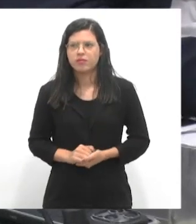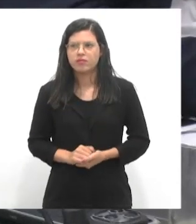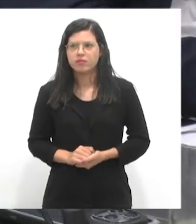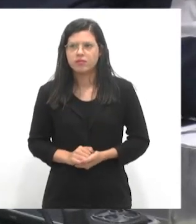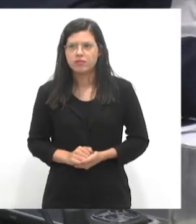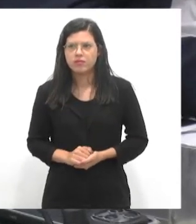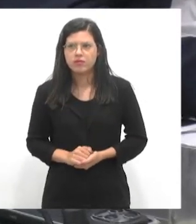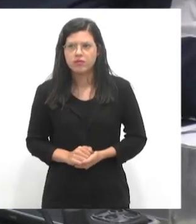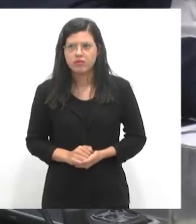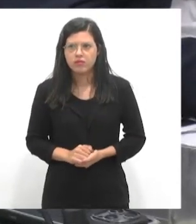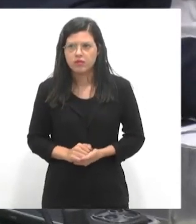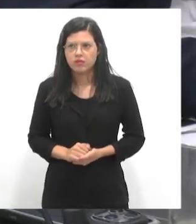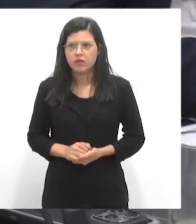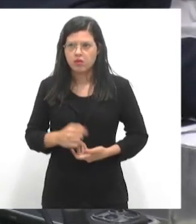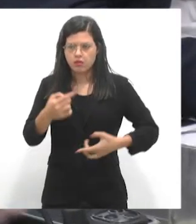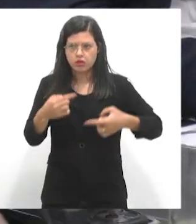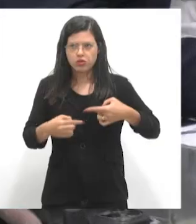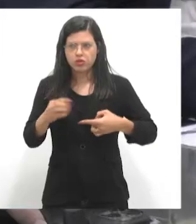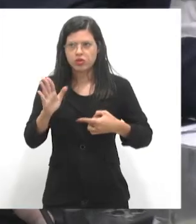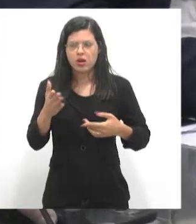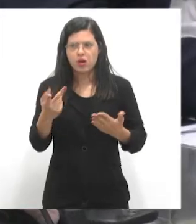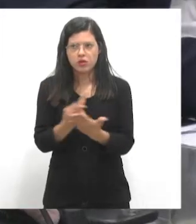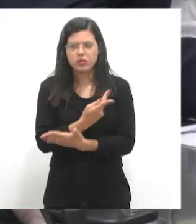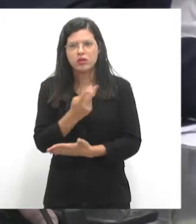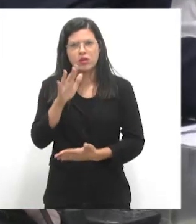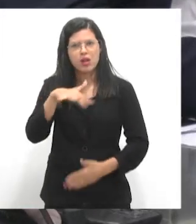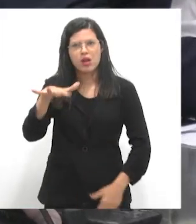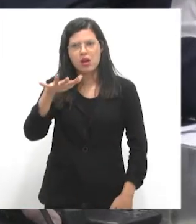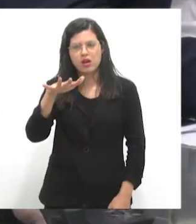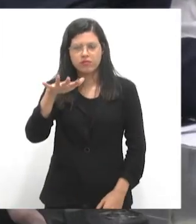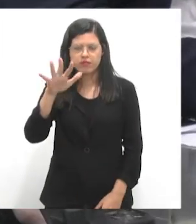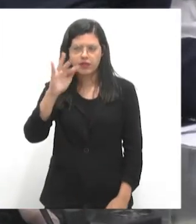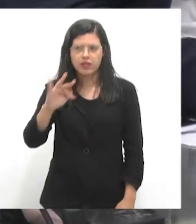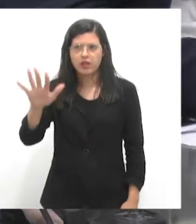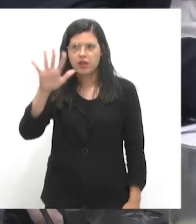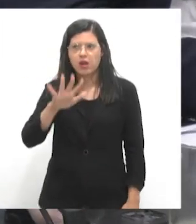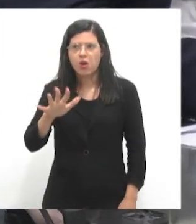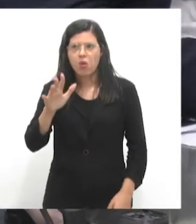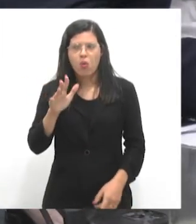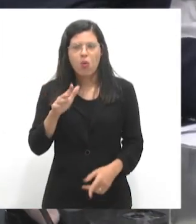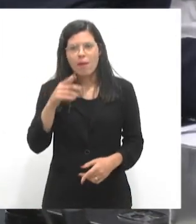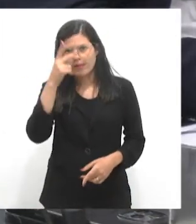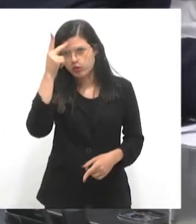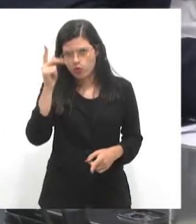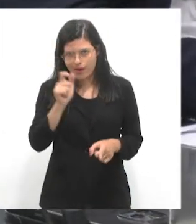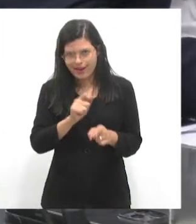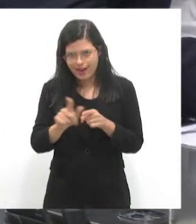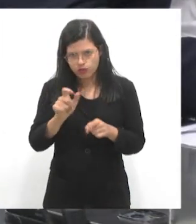Em tese, a discussão aqui, uma discussão que já está acontecendo no âmbito federal, é se o locador teria,